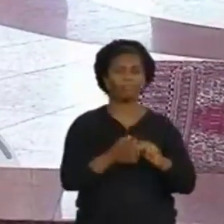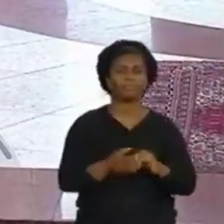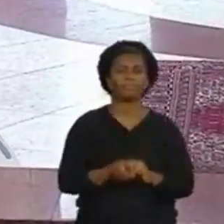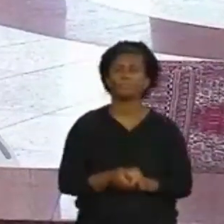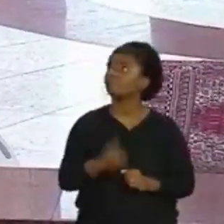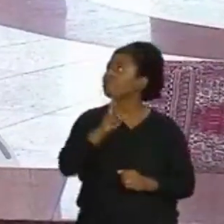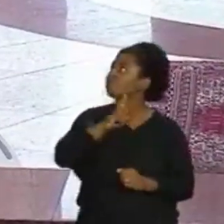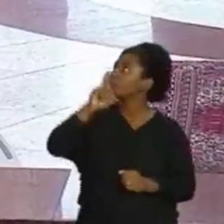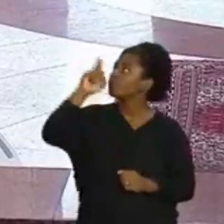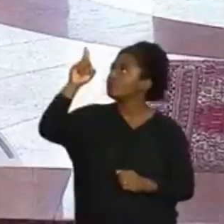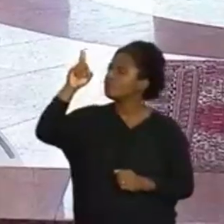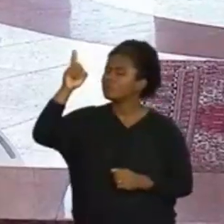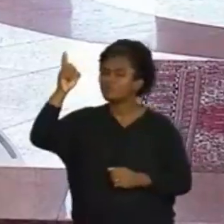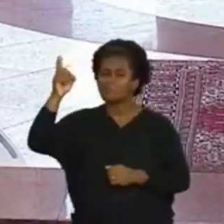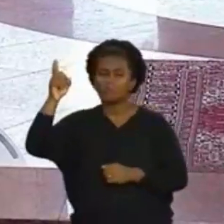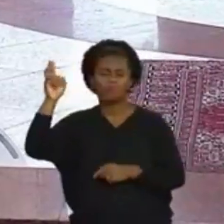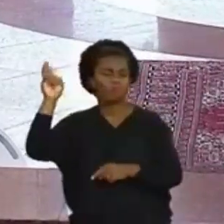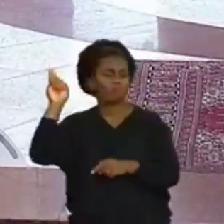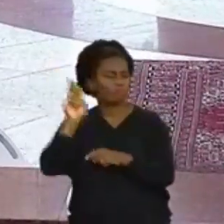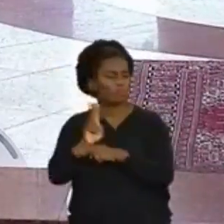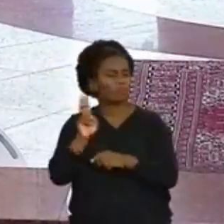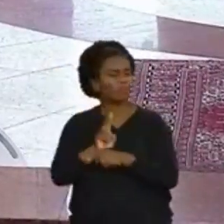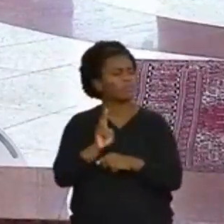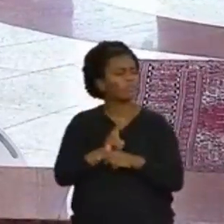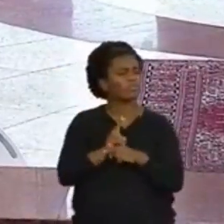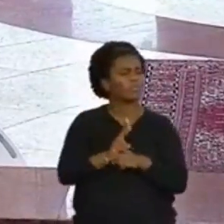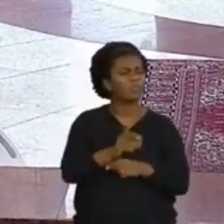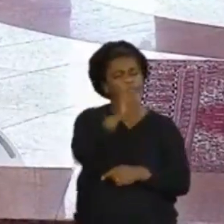Deus vai cuidar de quem é dele, com pandemia ou sem pandemia.